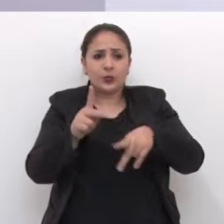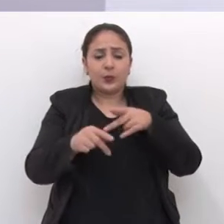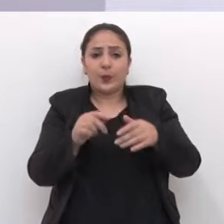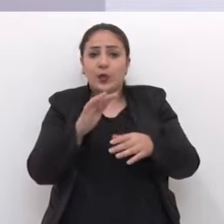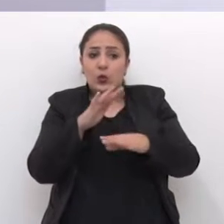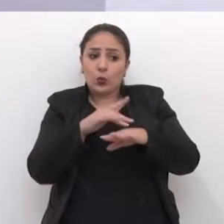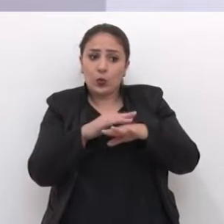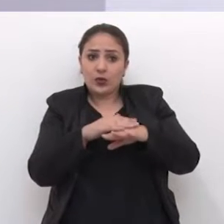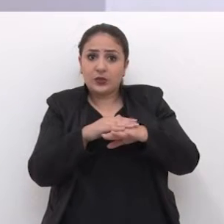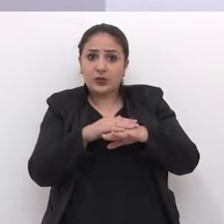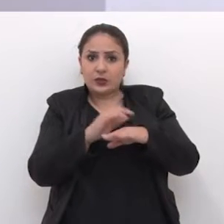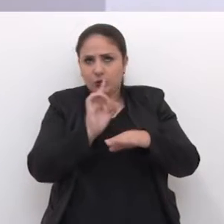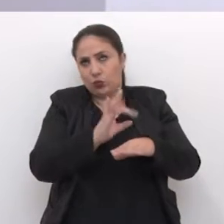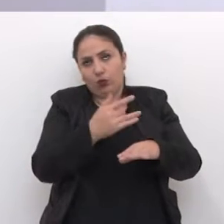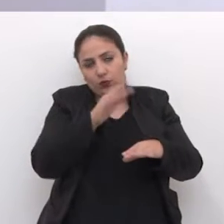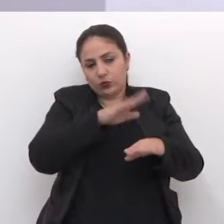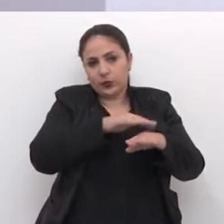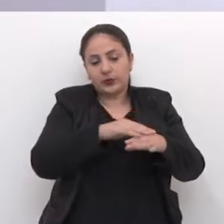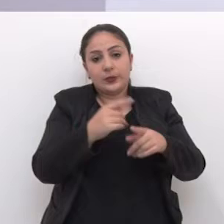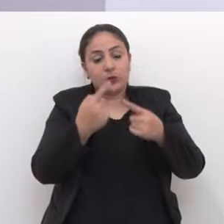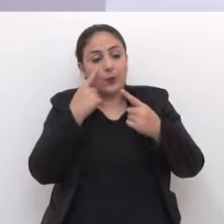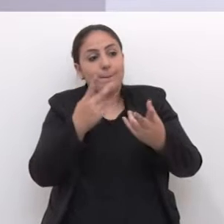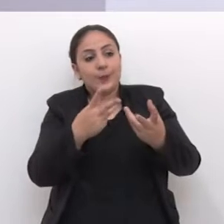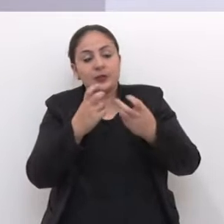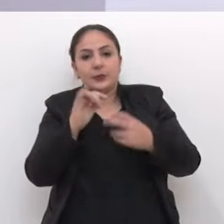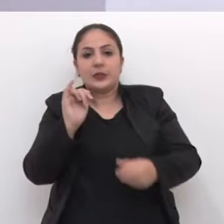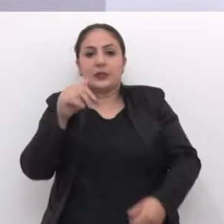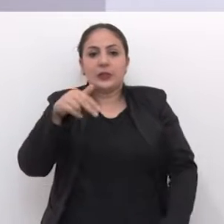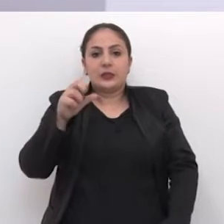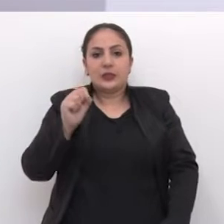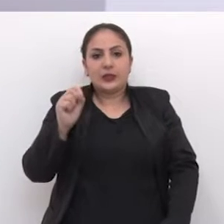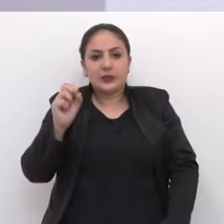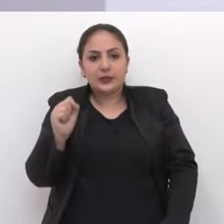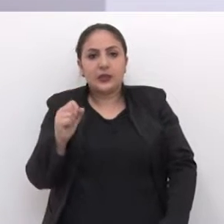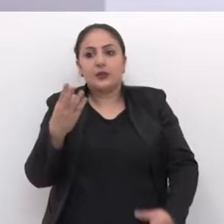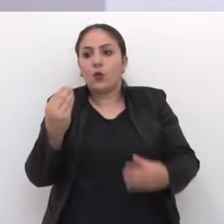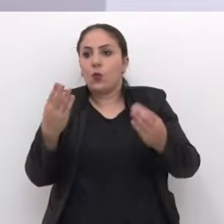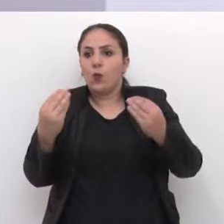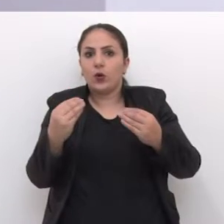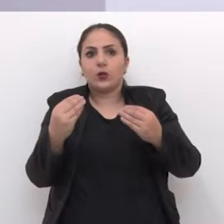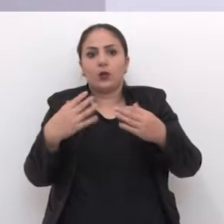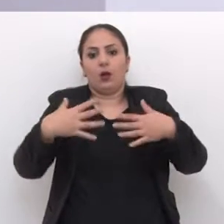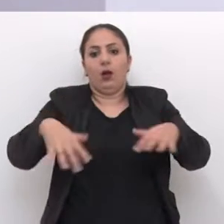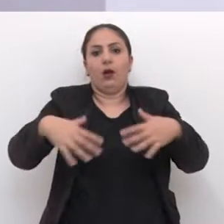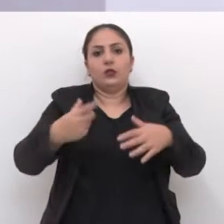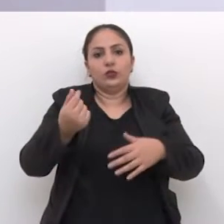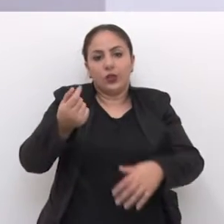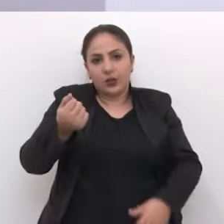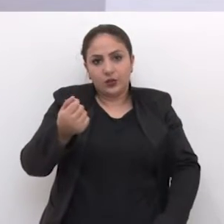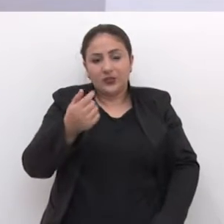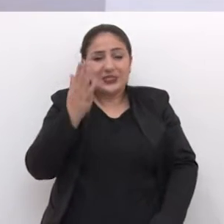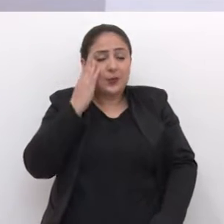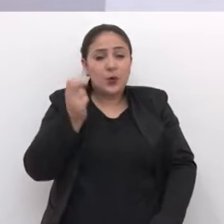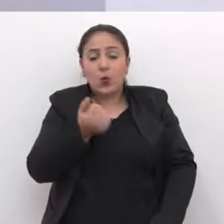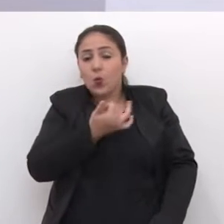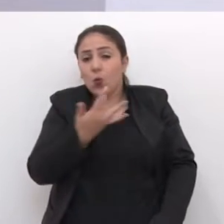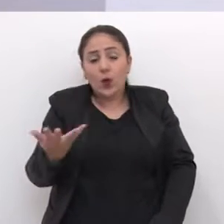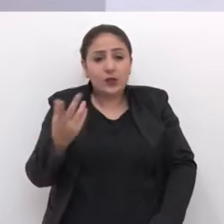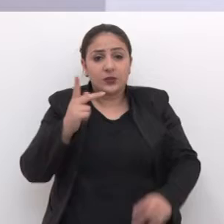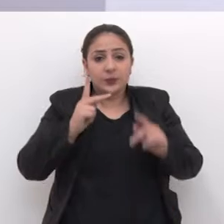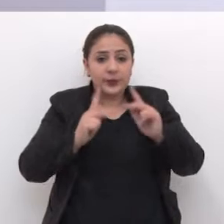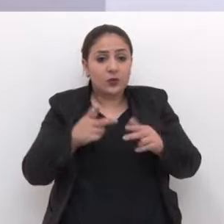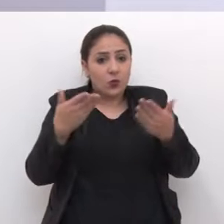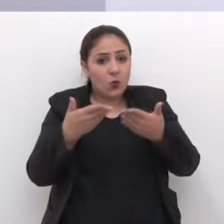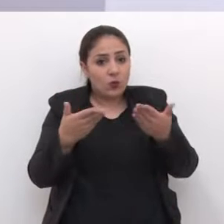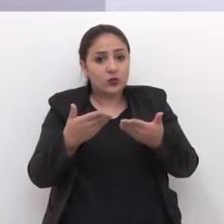população. Não a doença em si, mas hoje você vê um INSS em apuros financeiros, né? Você sabe quantos